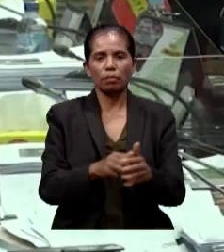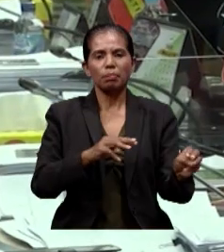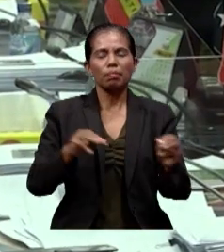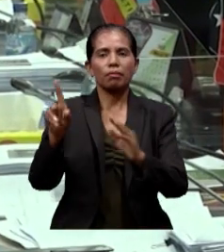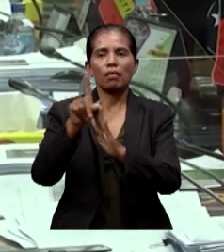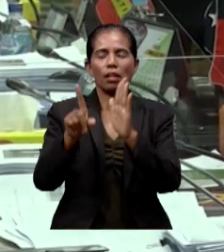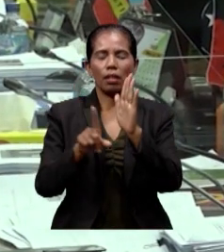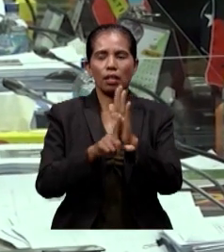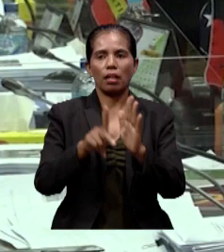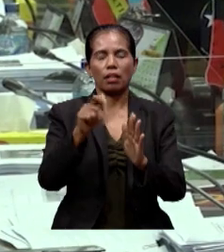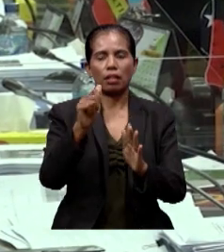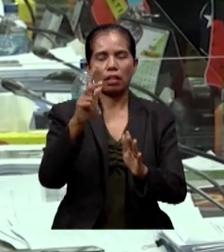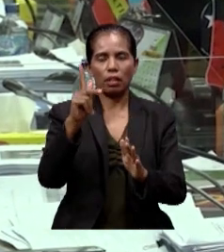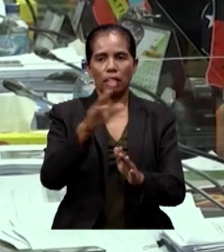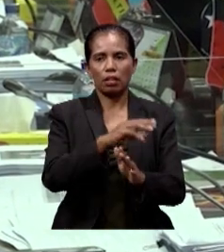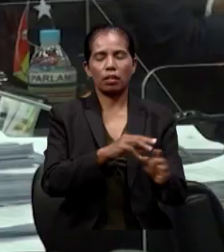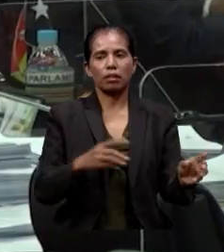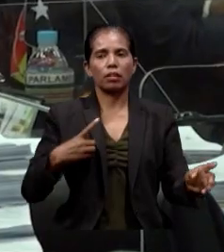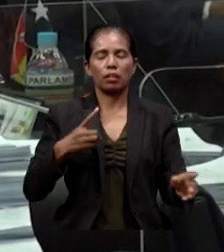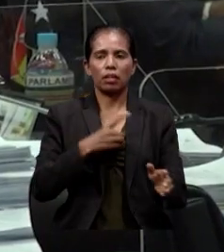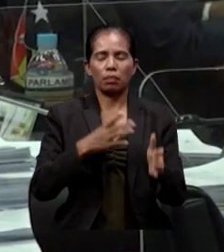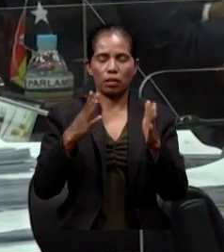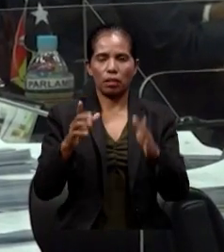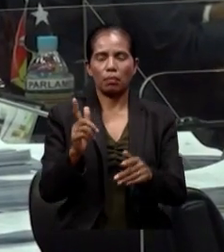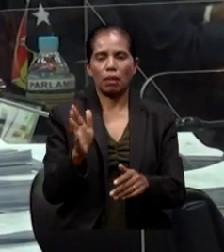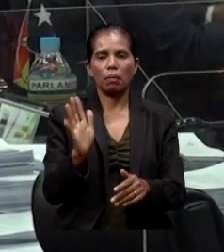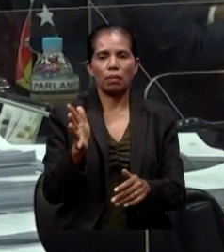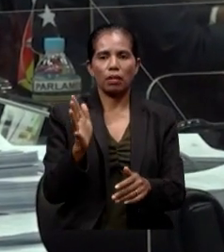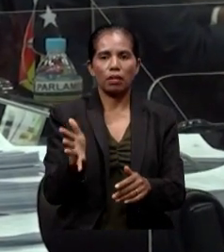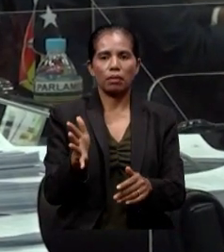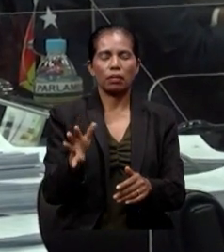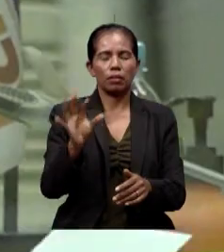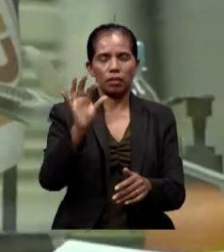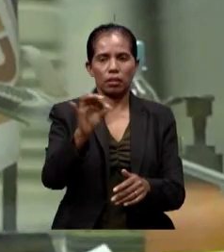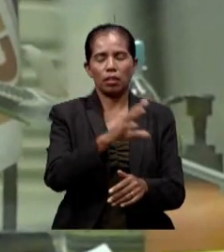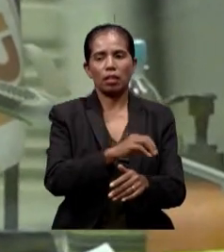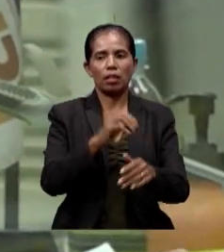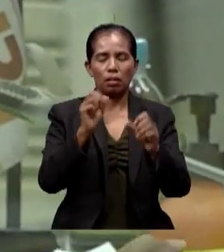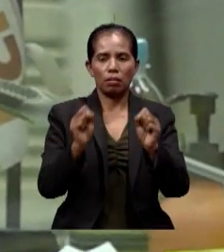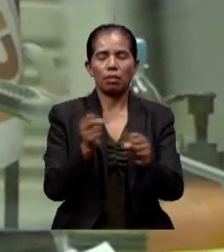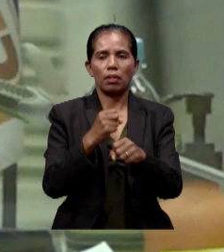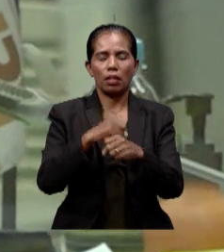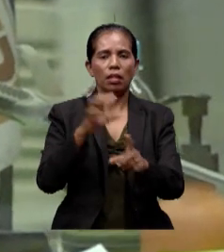CAC ne hodi muda quorum deputado hat nulo recensia ba maioria absoluta nune bele halo